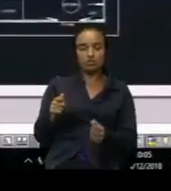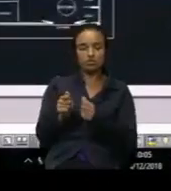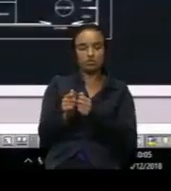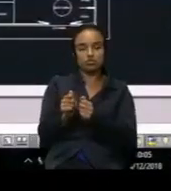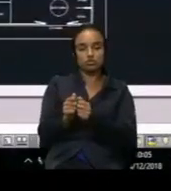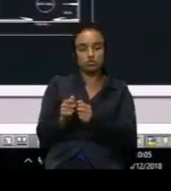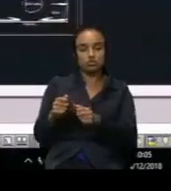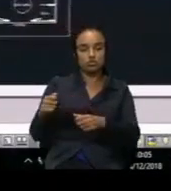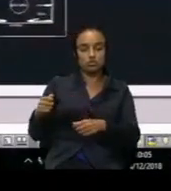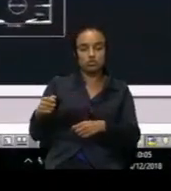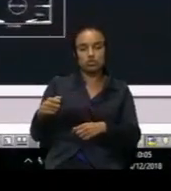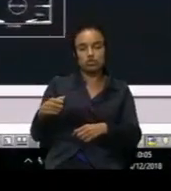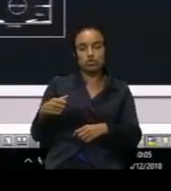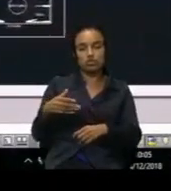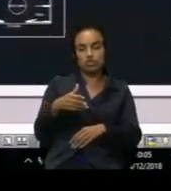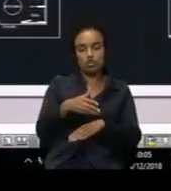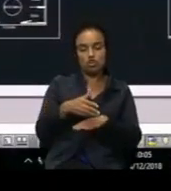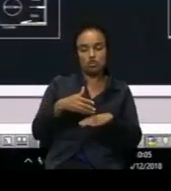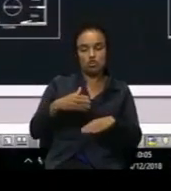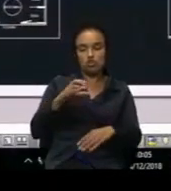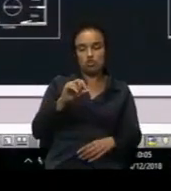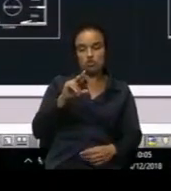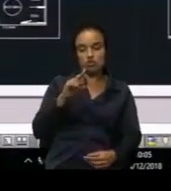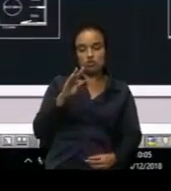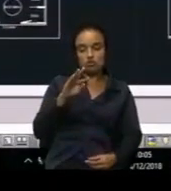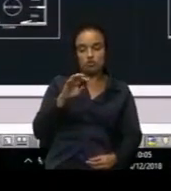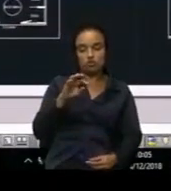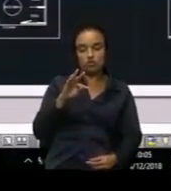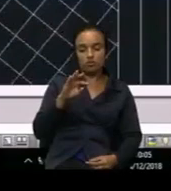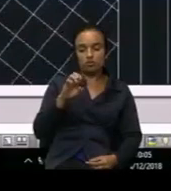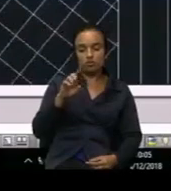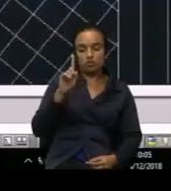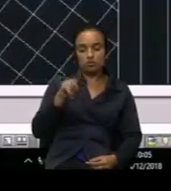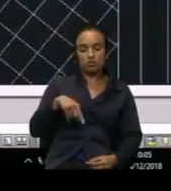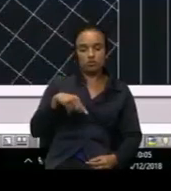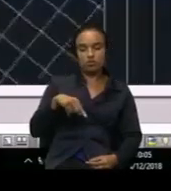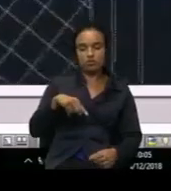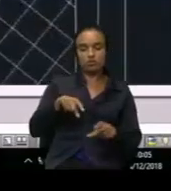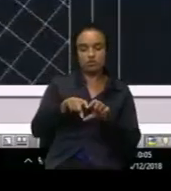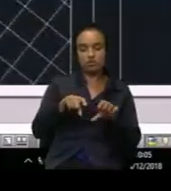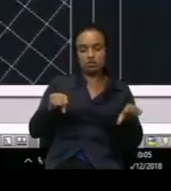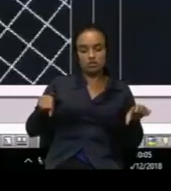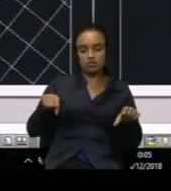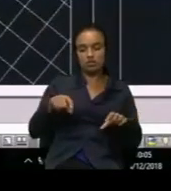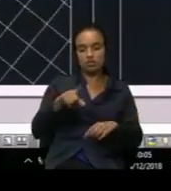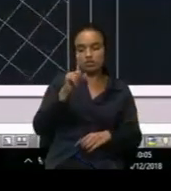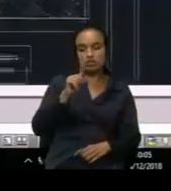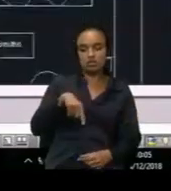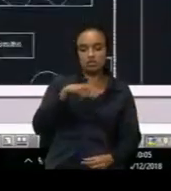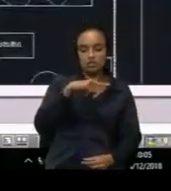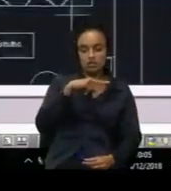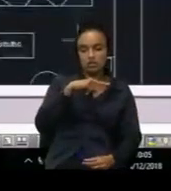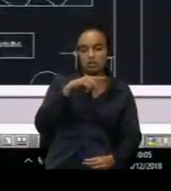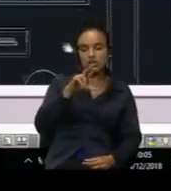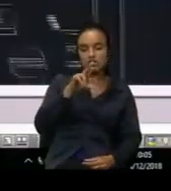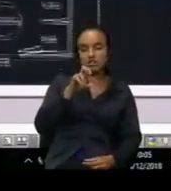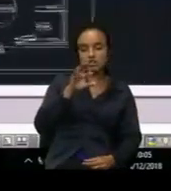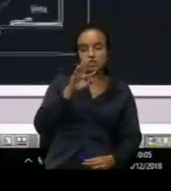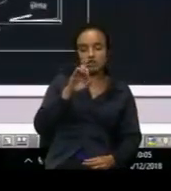que eu eliminei uma boa parte do serviço. E nessa outra etapa, a gente tem o refeitório aqui em cima ainda.